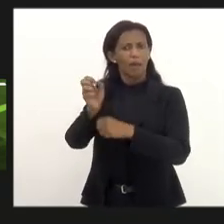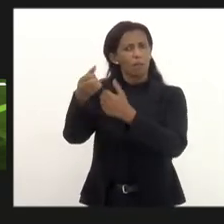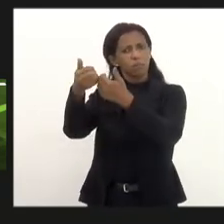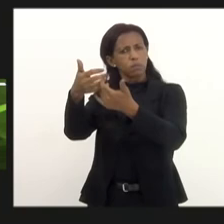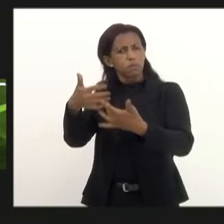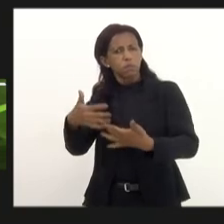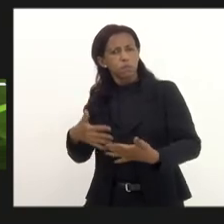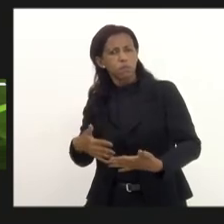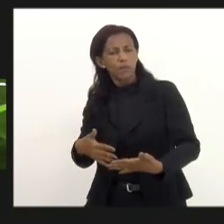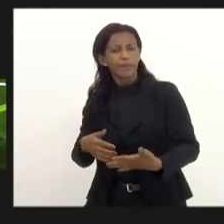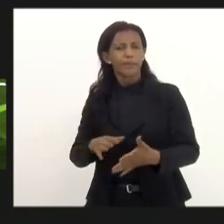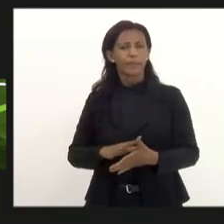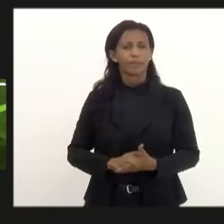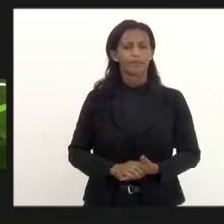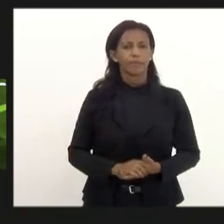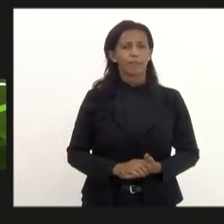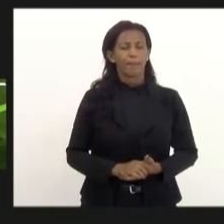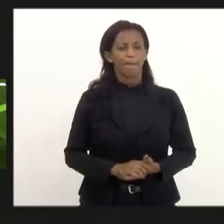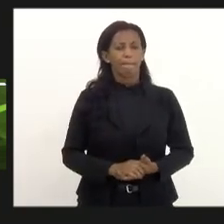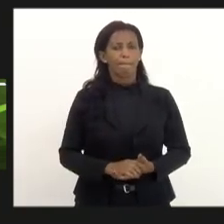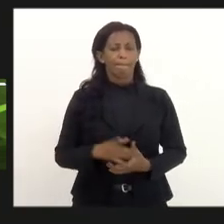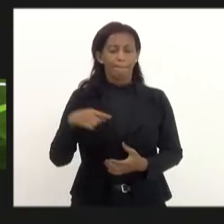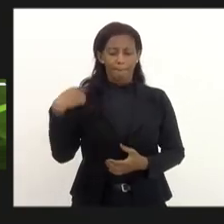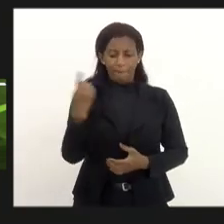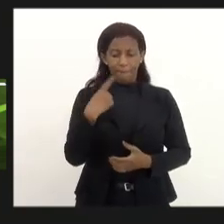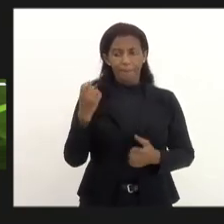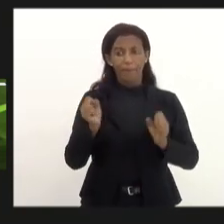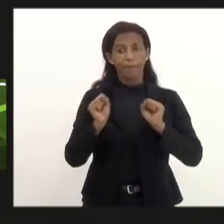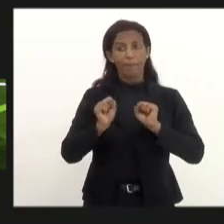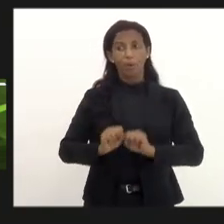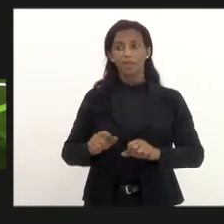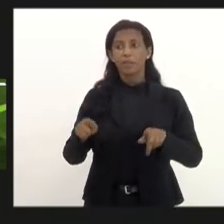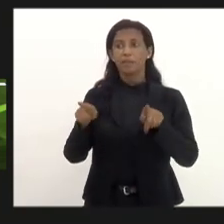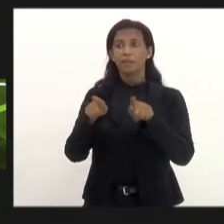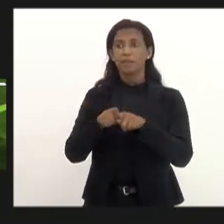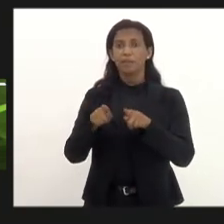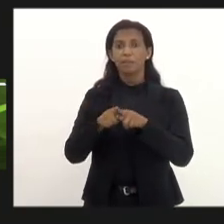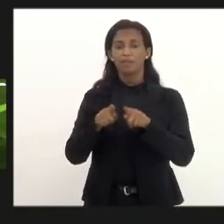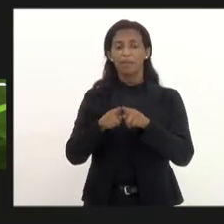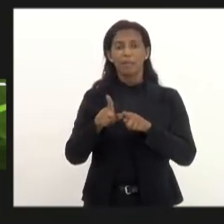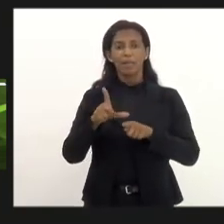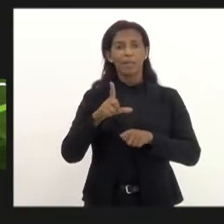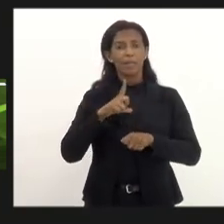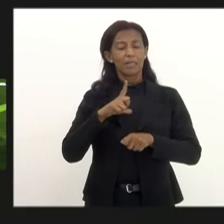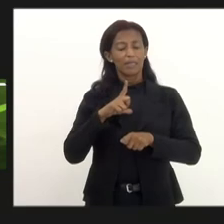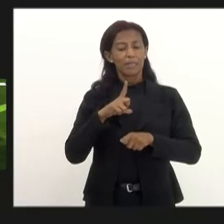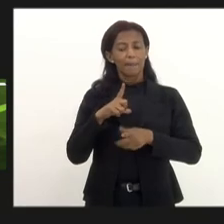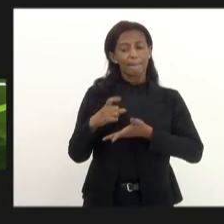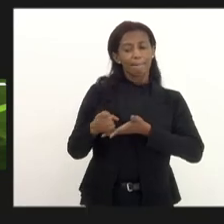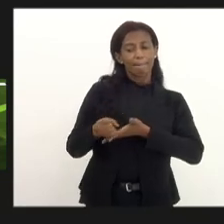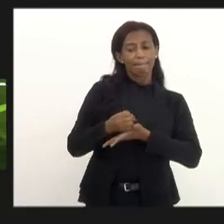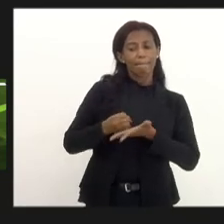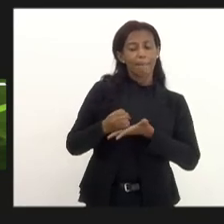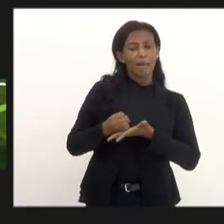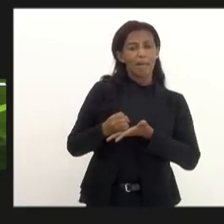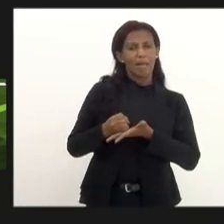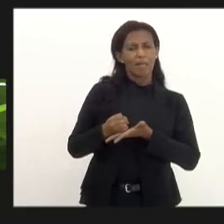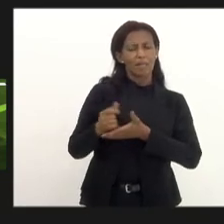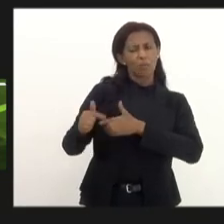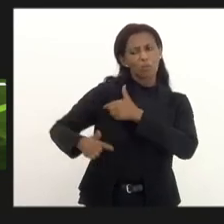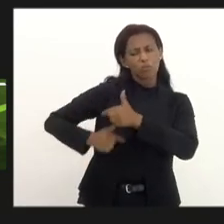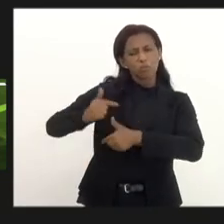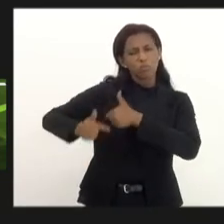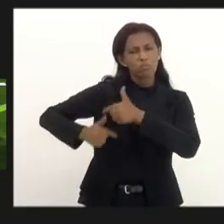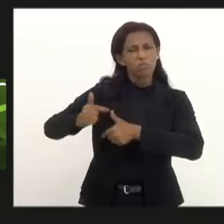detalhes, para que a gente possa também embasar, não é, nossos